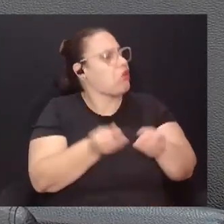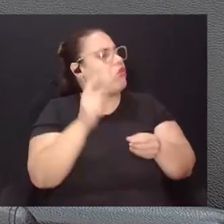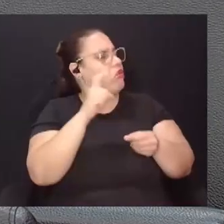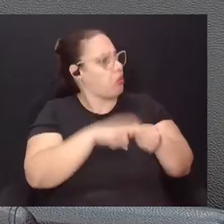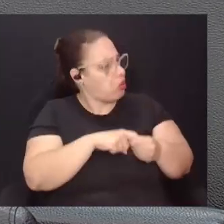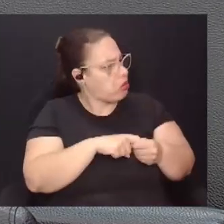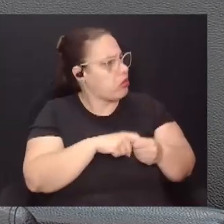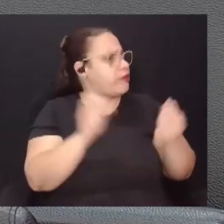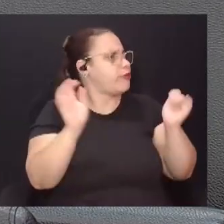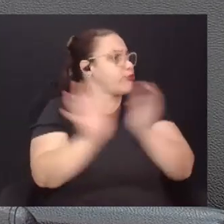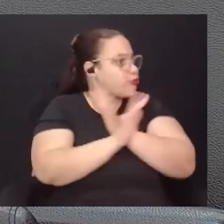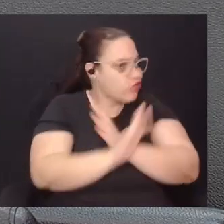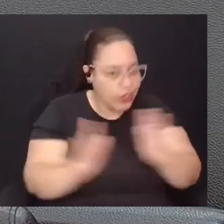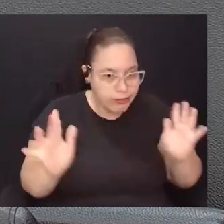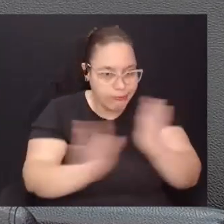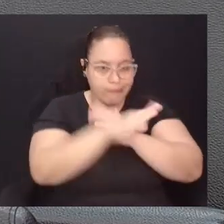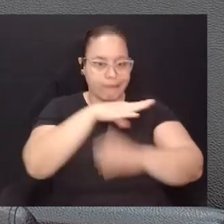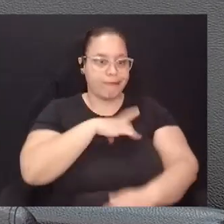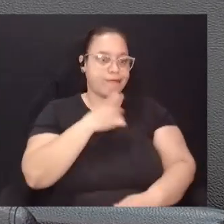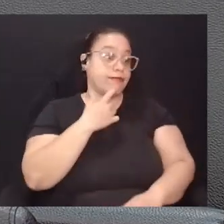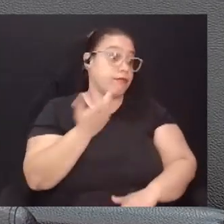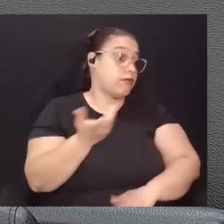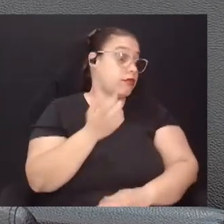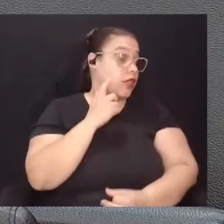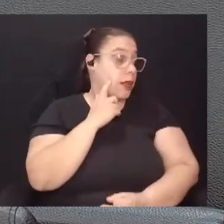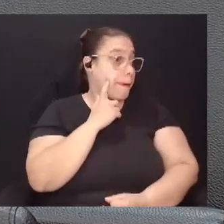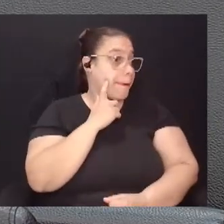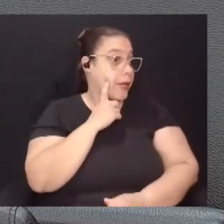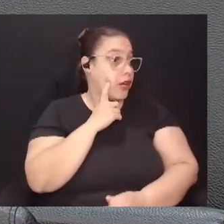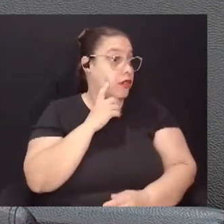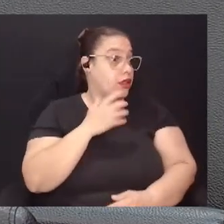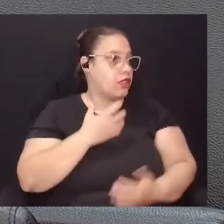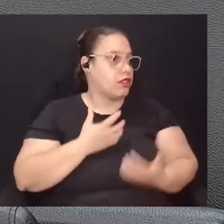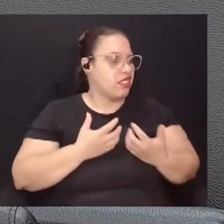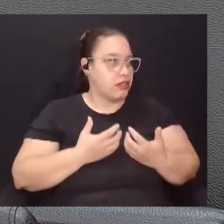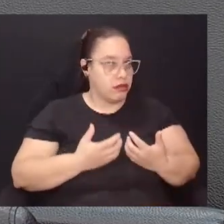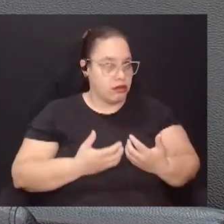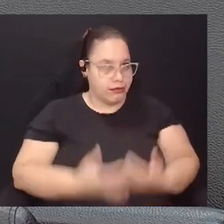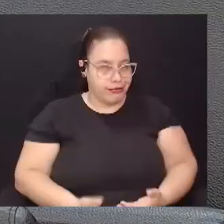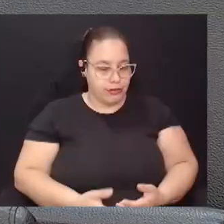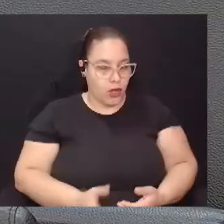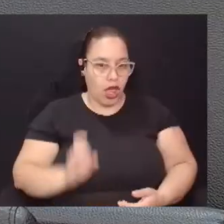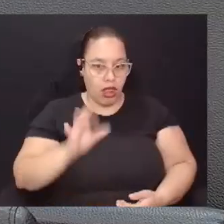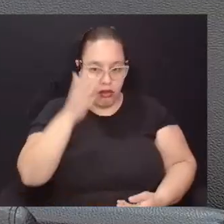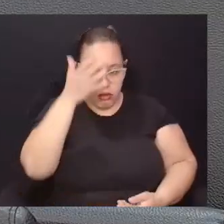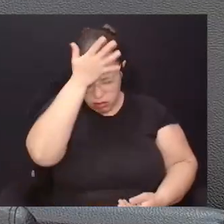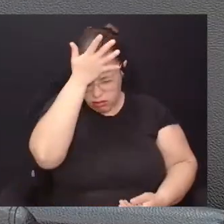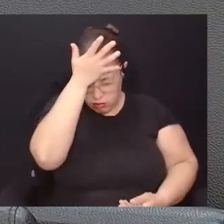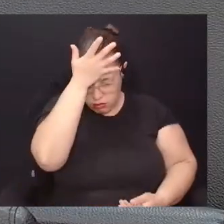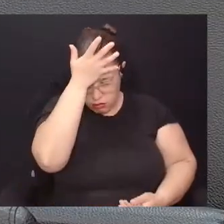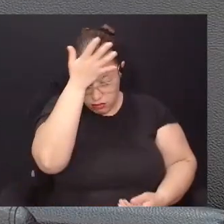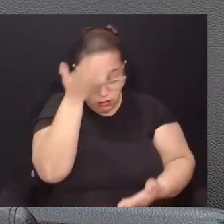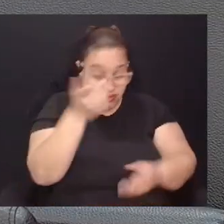né? Começa a ter um maior fluxo de circulação na cidade de Campinas, e aí tudo pesa muito de uma vez só,